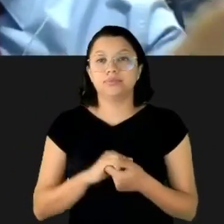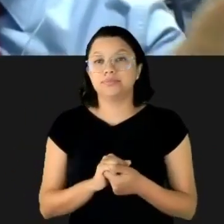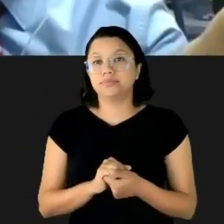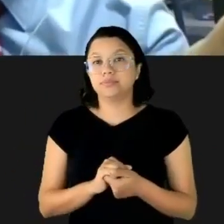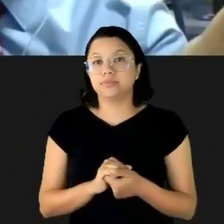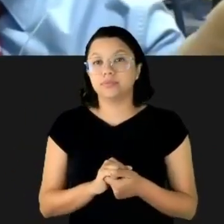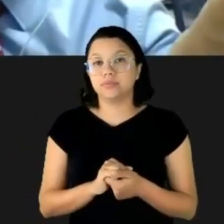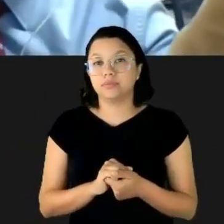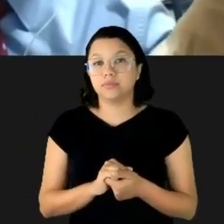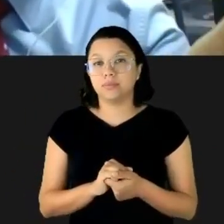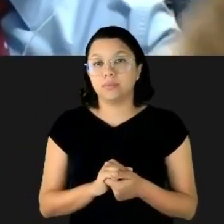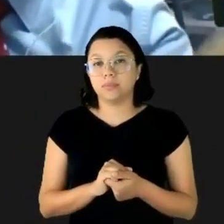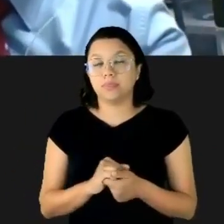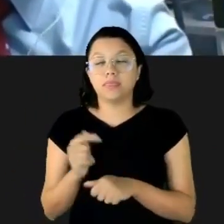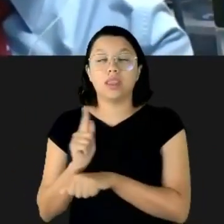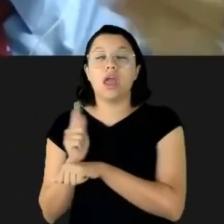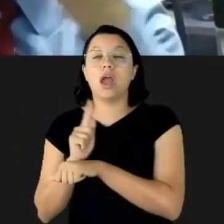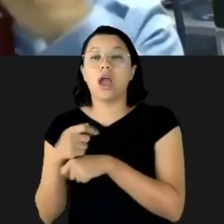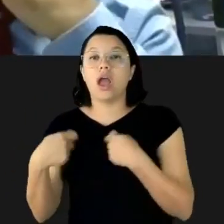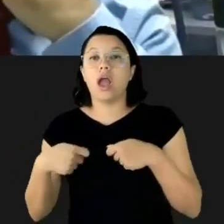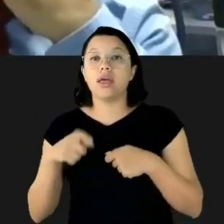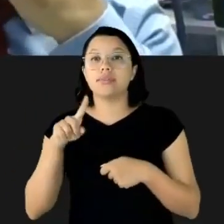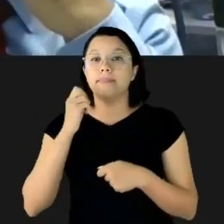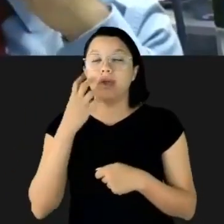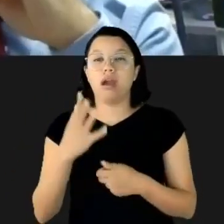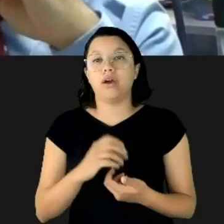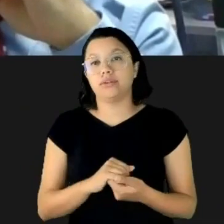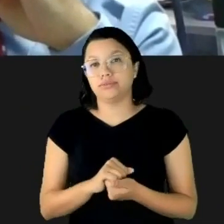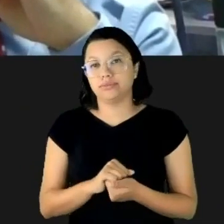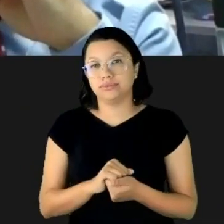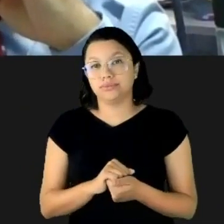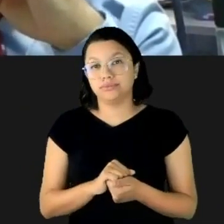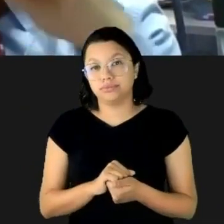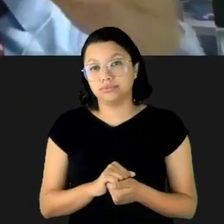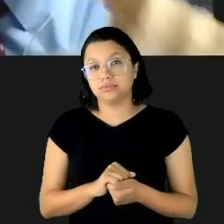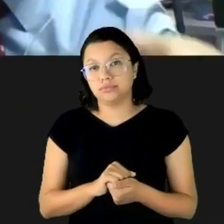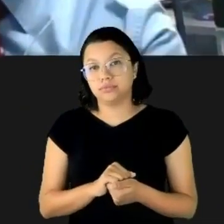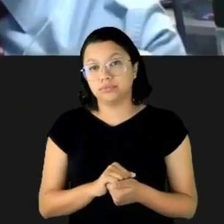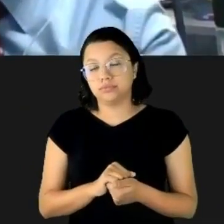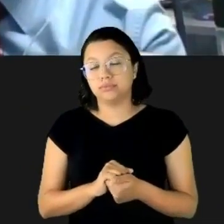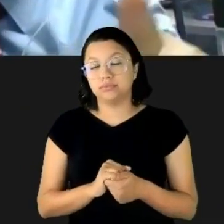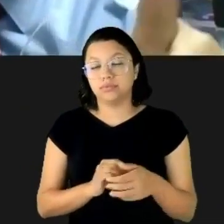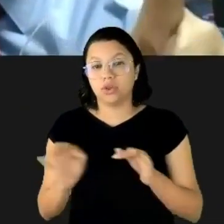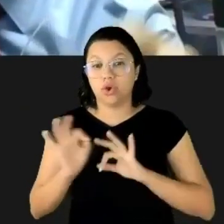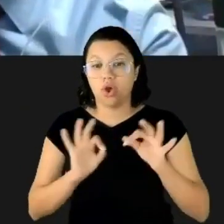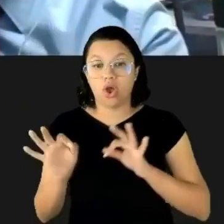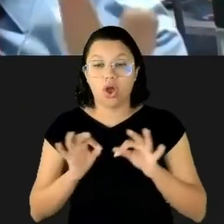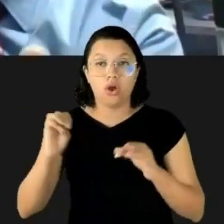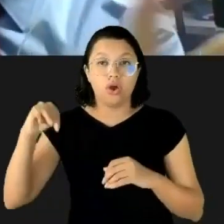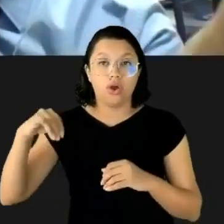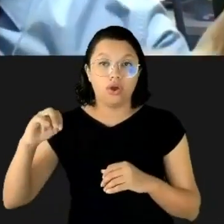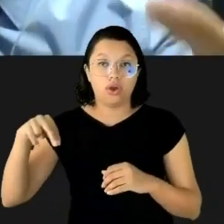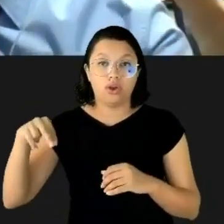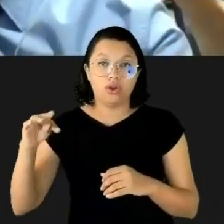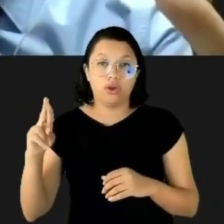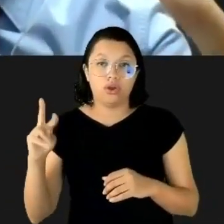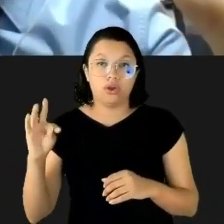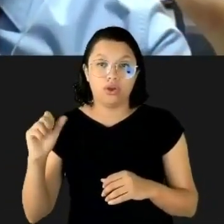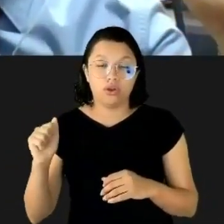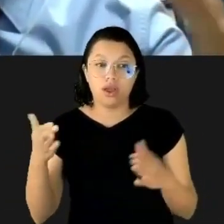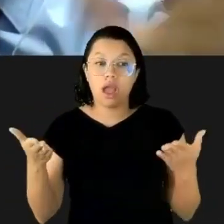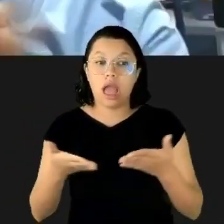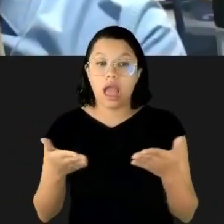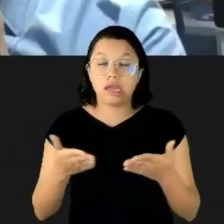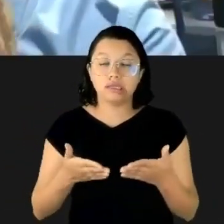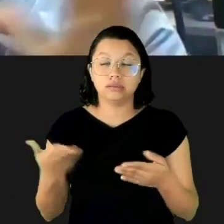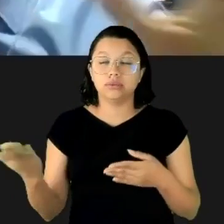tem que ser efetiva a gestão tem que ser efetiva a edição de minutas aqui propriamente o processo está